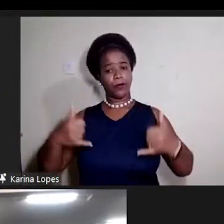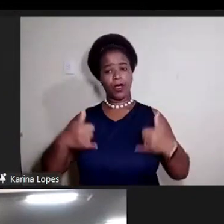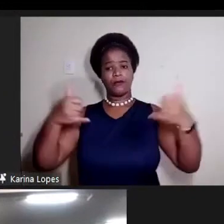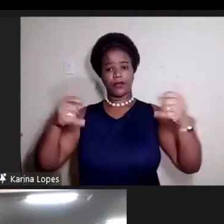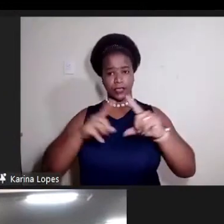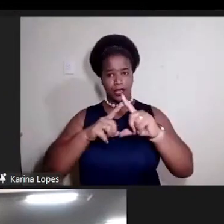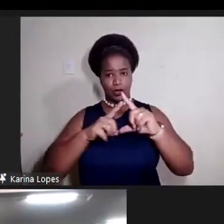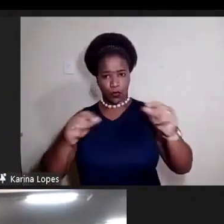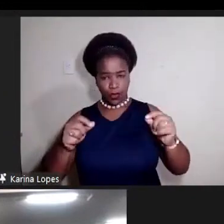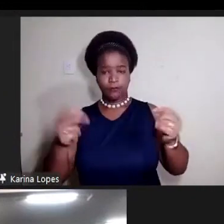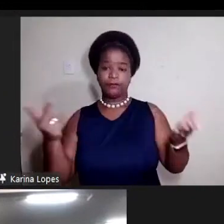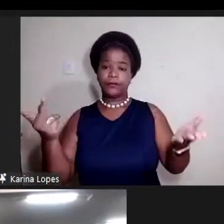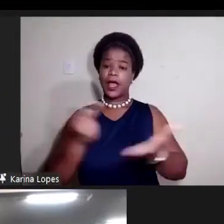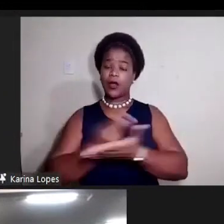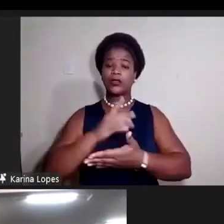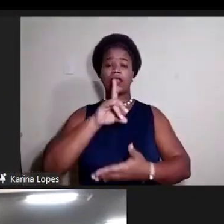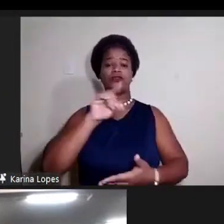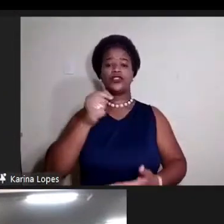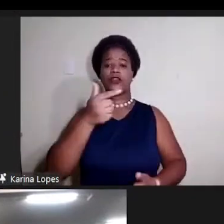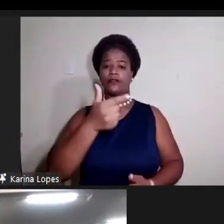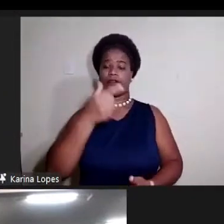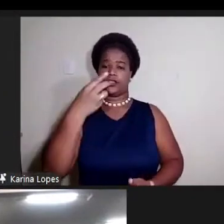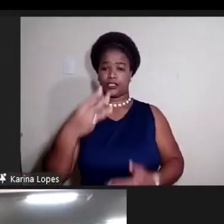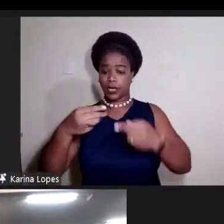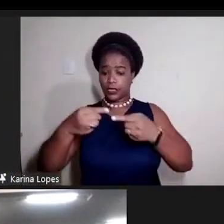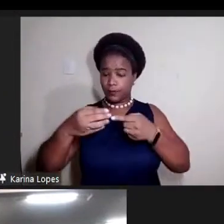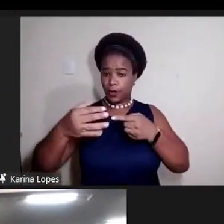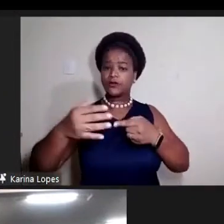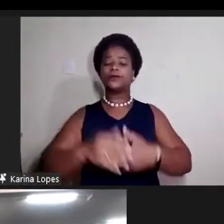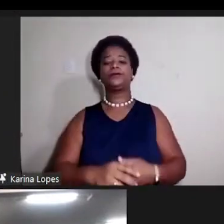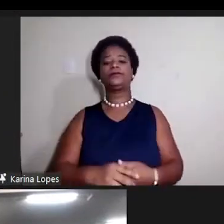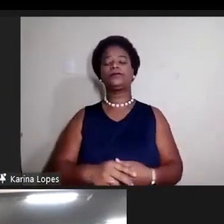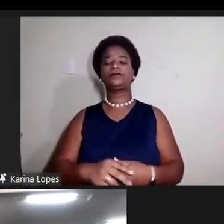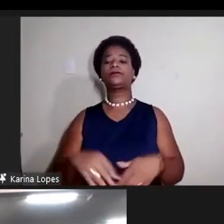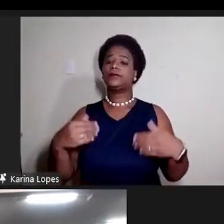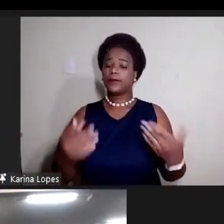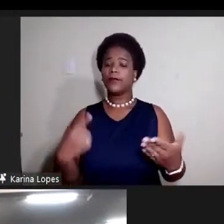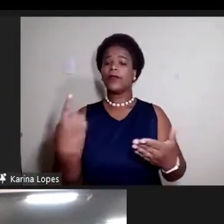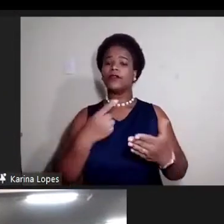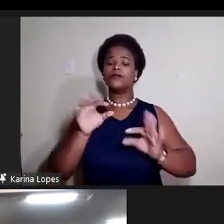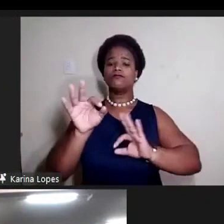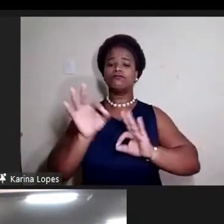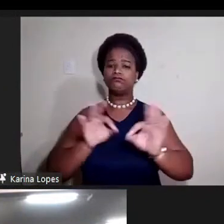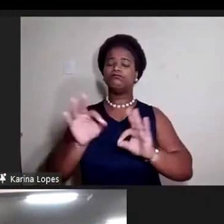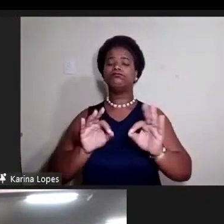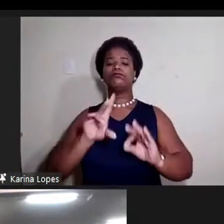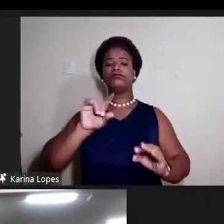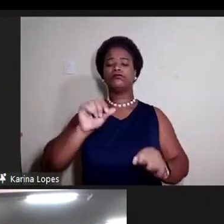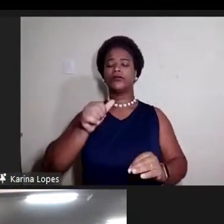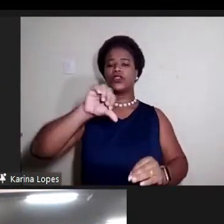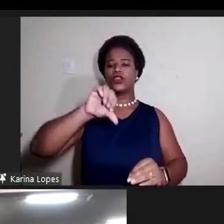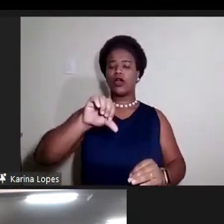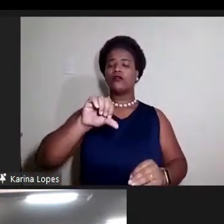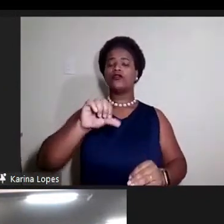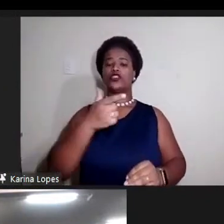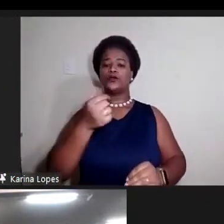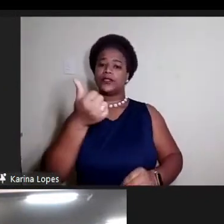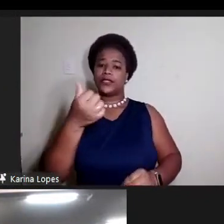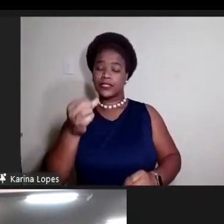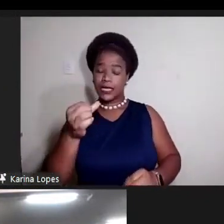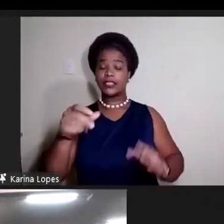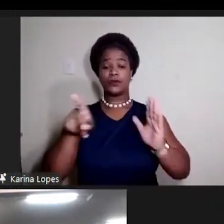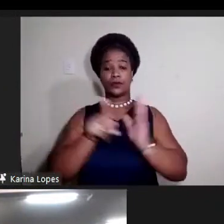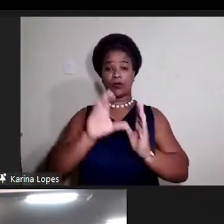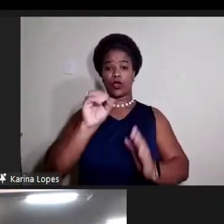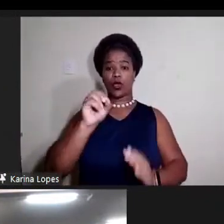no próximo dia 23, conforme a resolução número 69 de 2016 do Conselho Superior, cabe